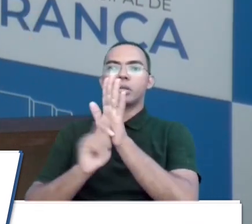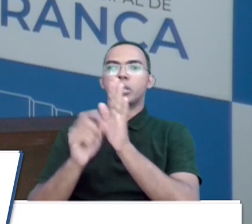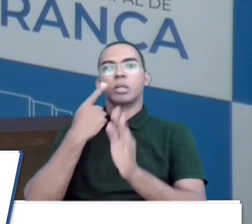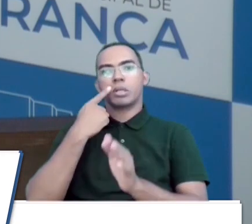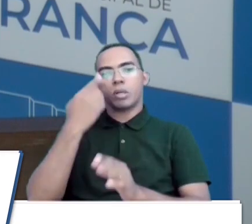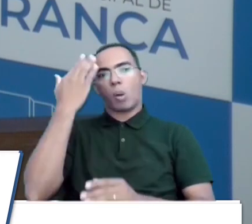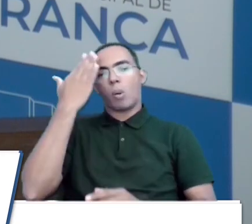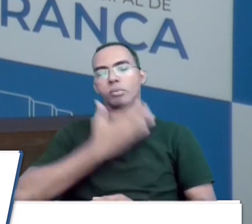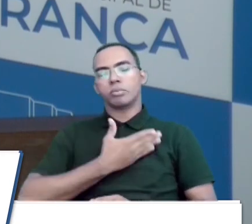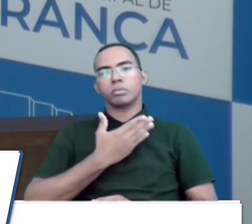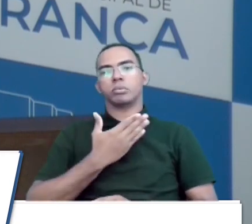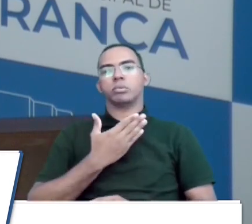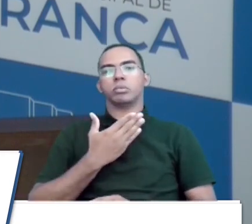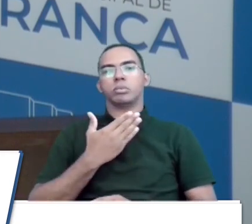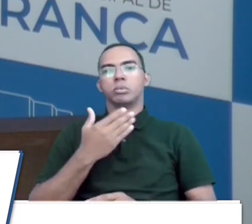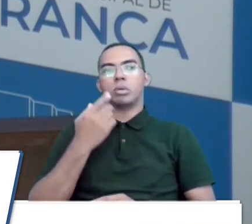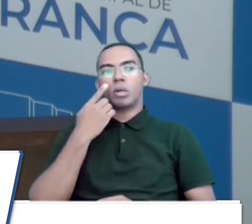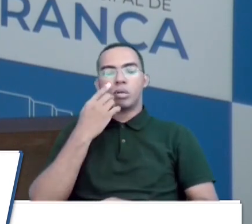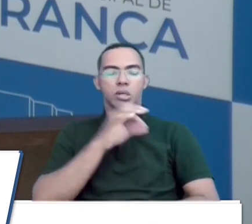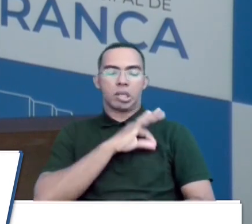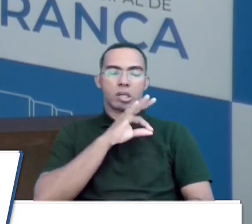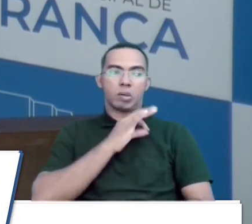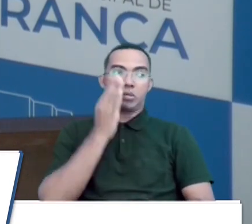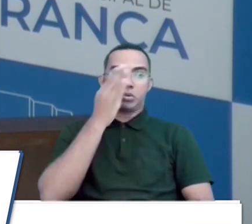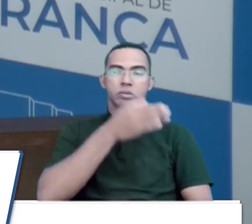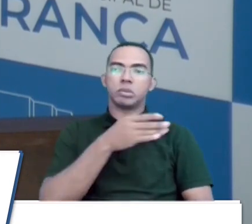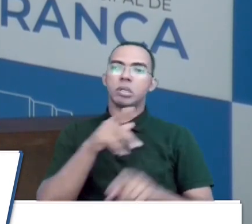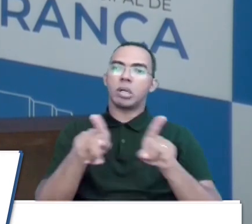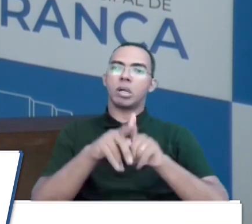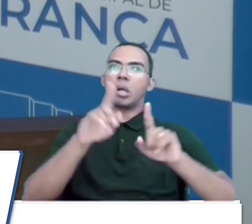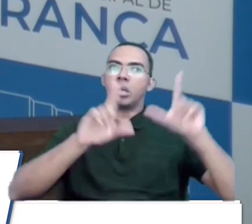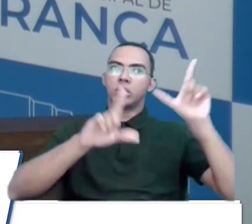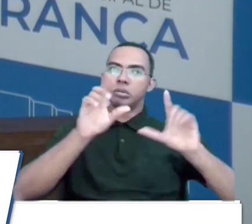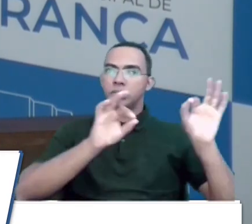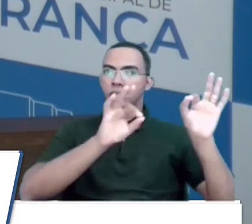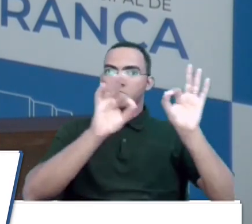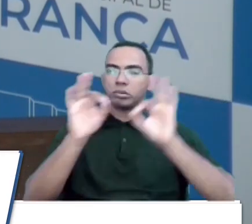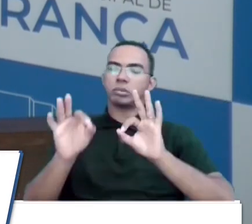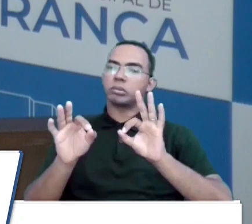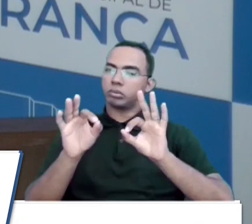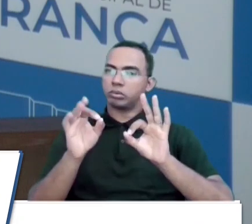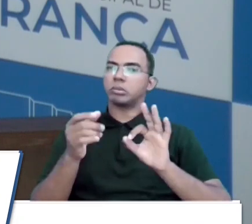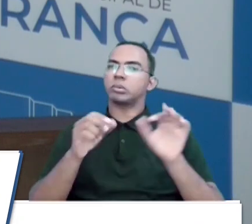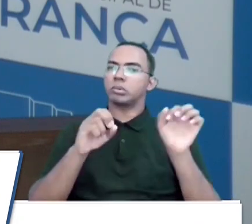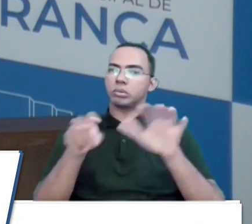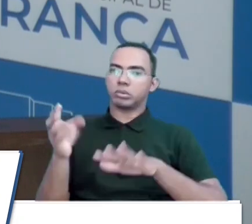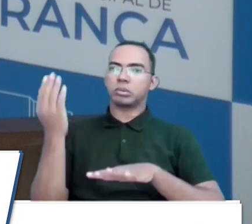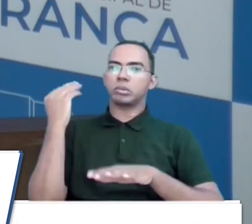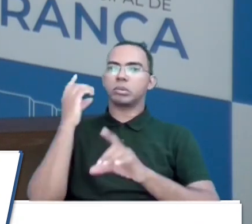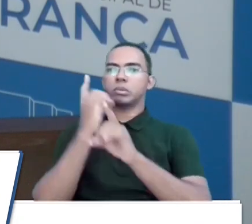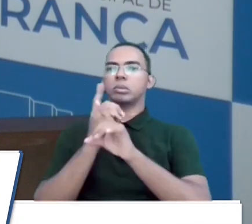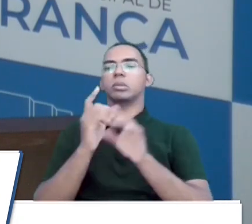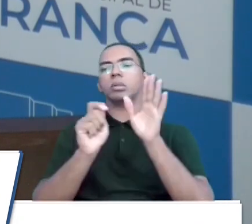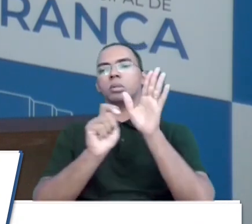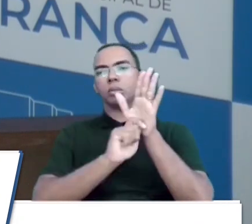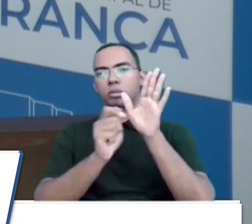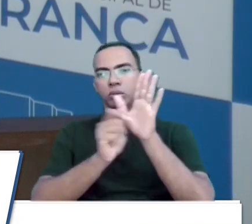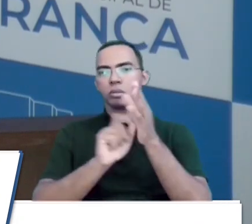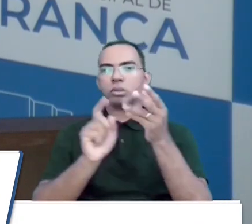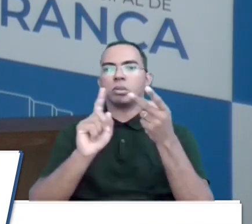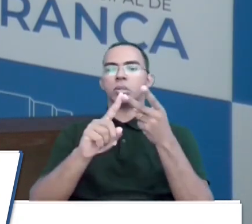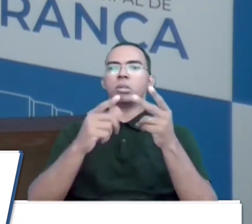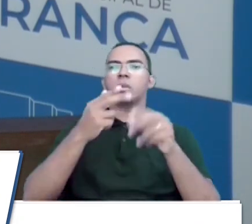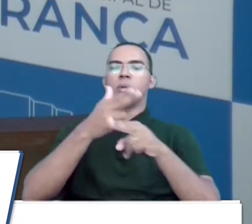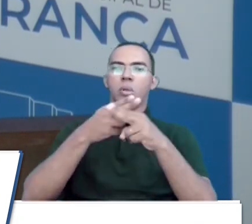vezes aí com ações da polícia, e a própria imprensa acompanhou isso daí. Semana passada acharam drogas, acharam